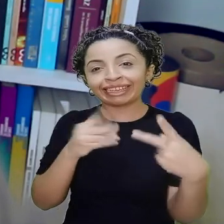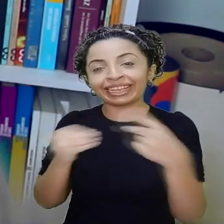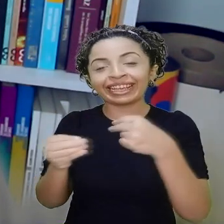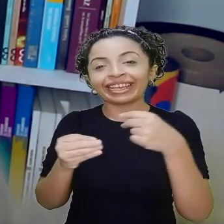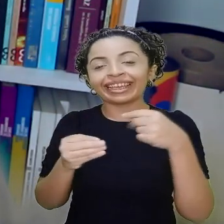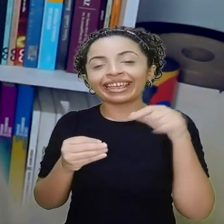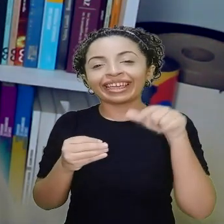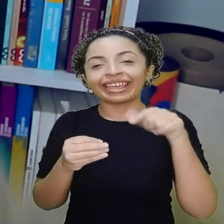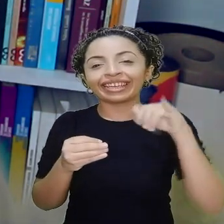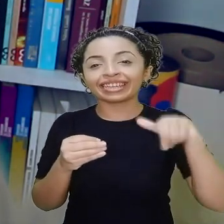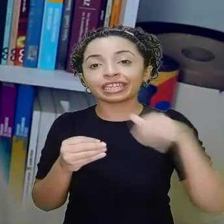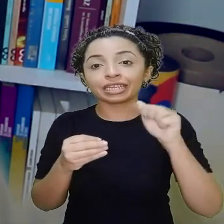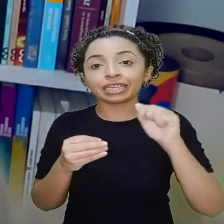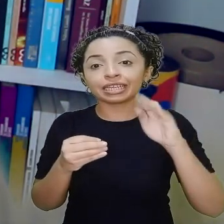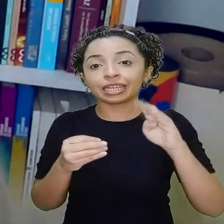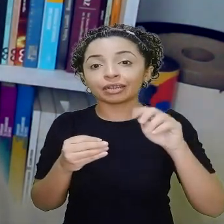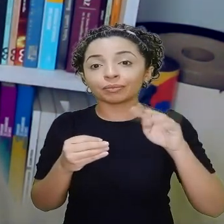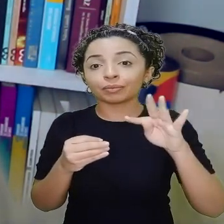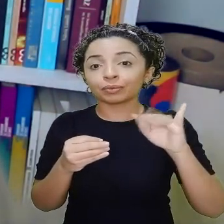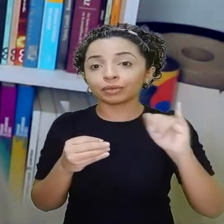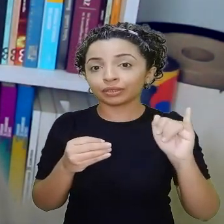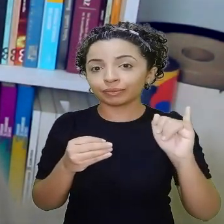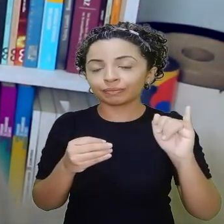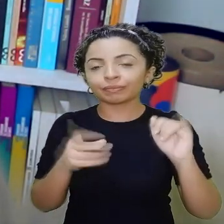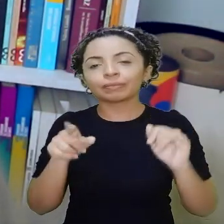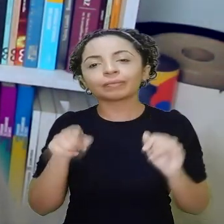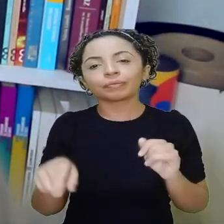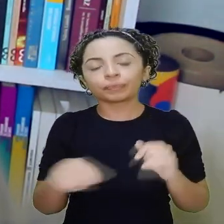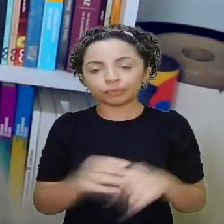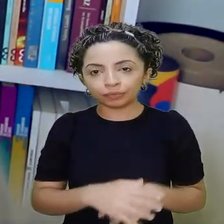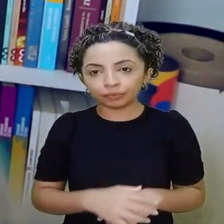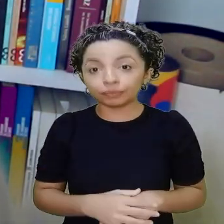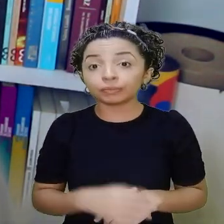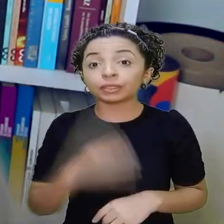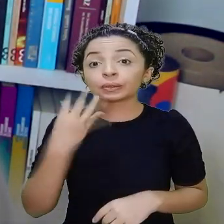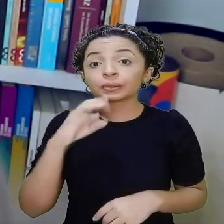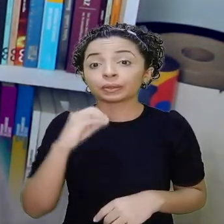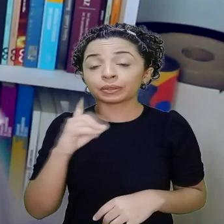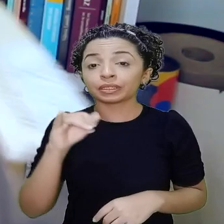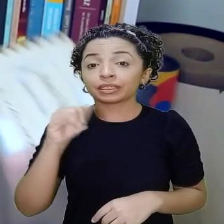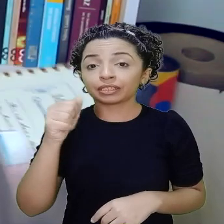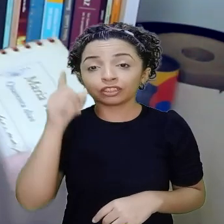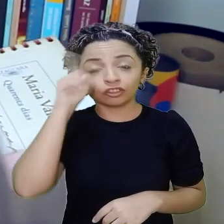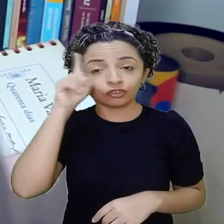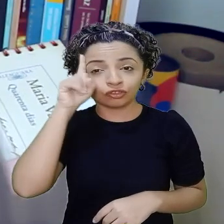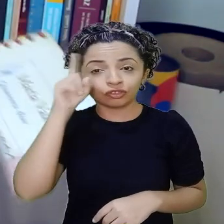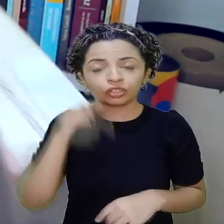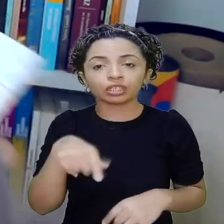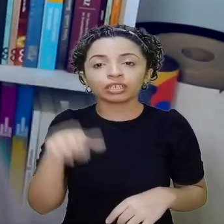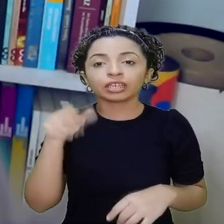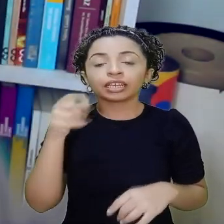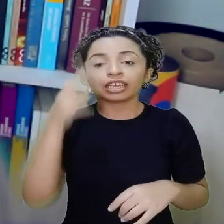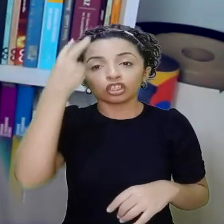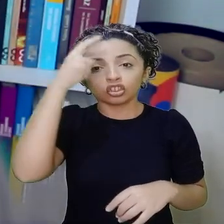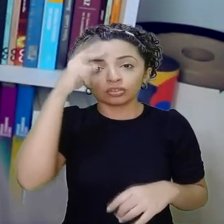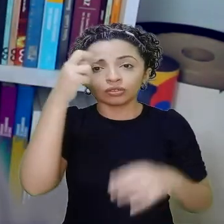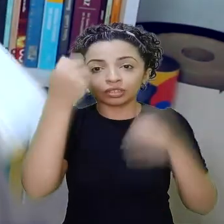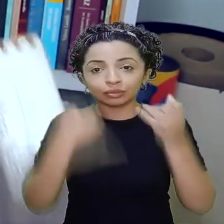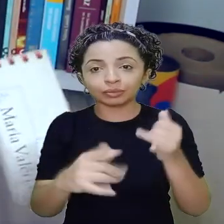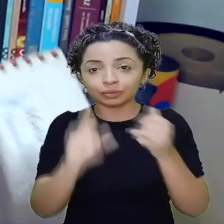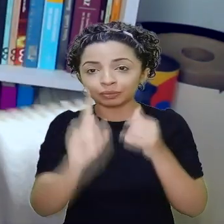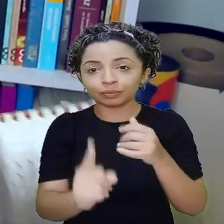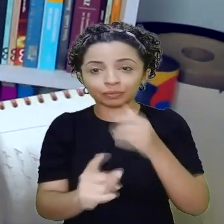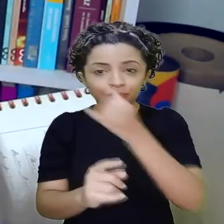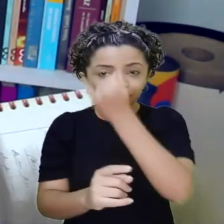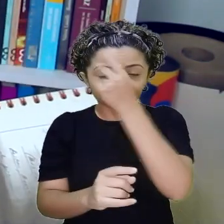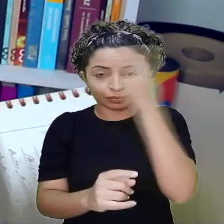40 dias, da escritora paraibana Maria Valéria Rezende, e conta a história de uma aposentada que se vê